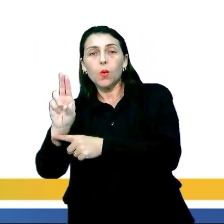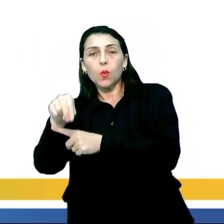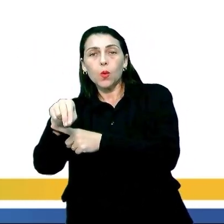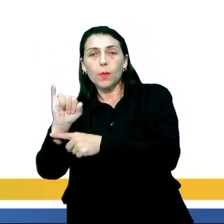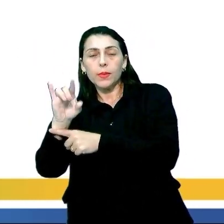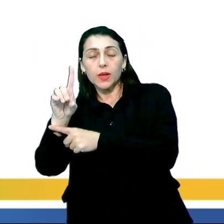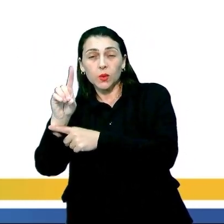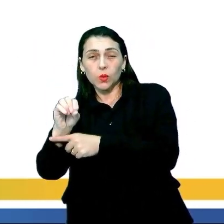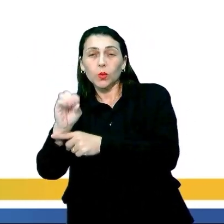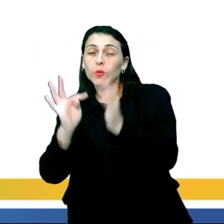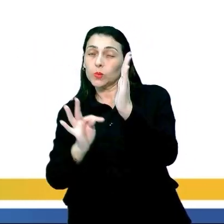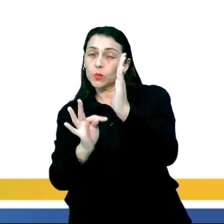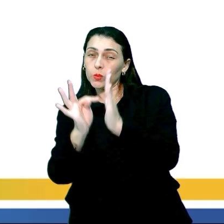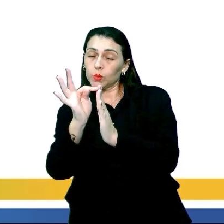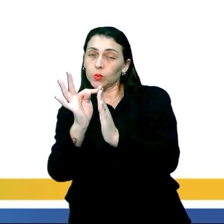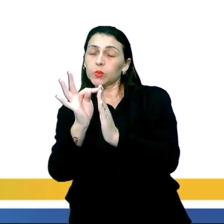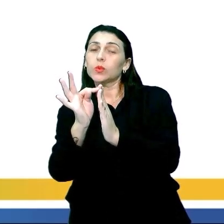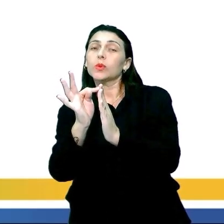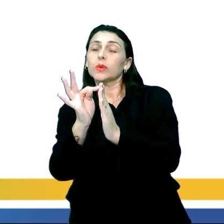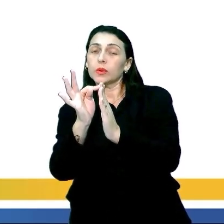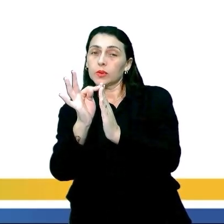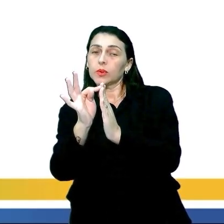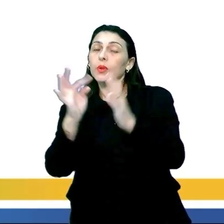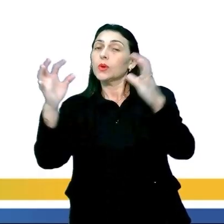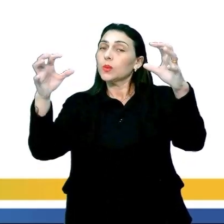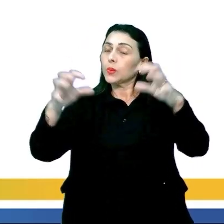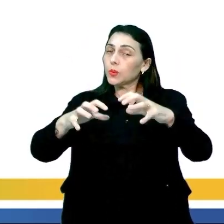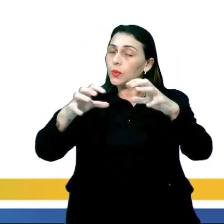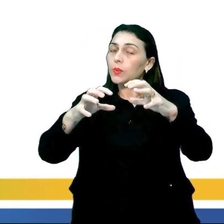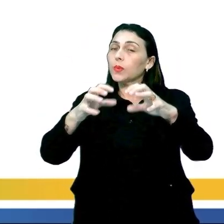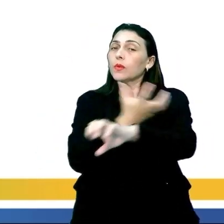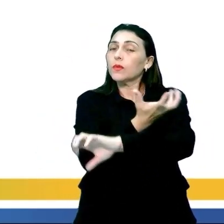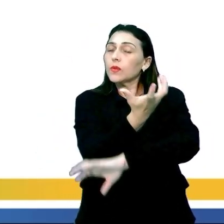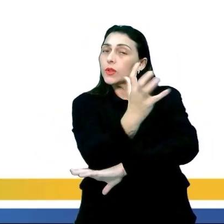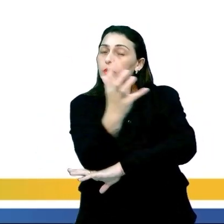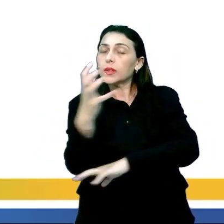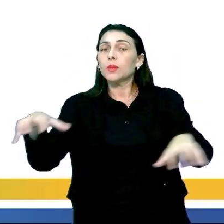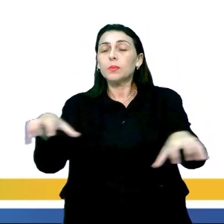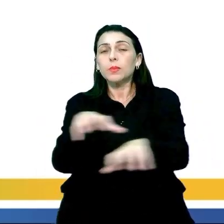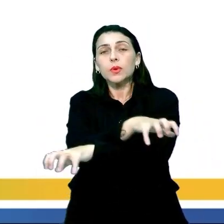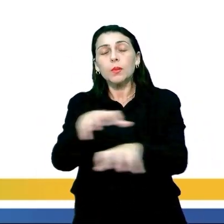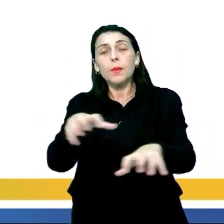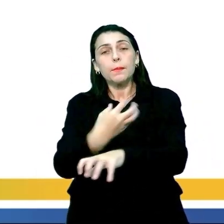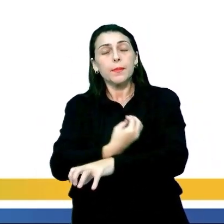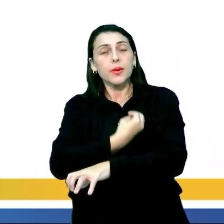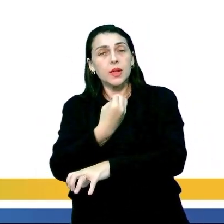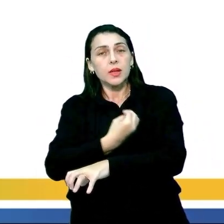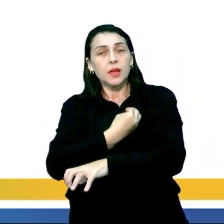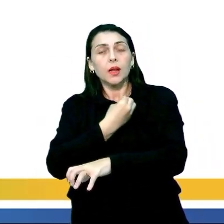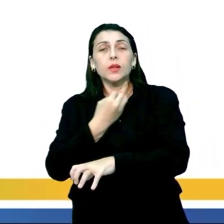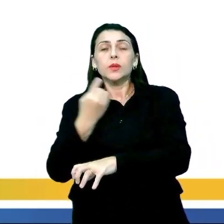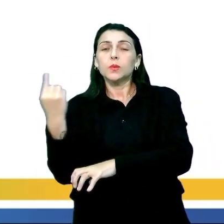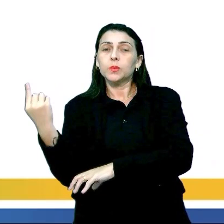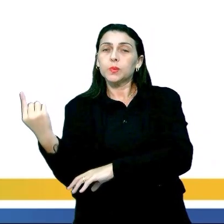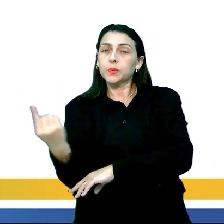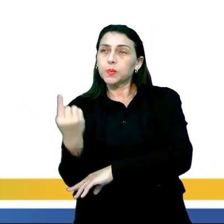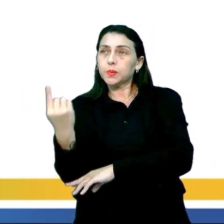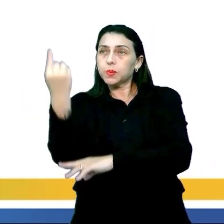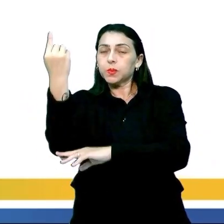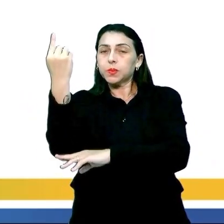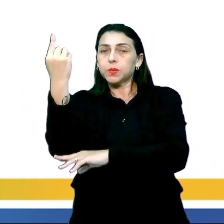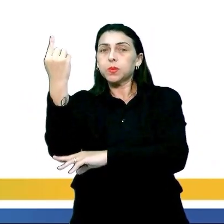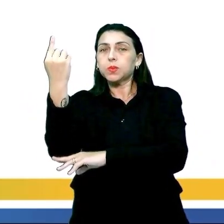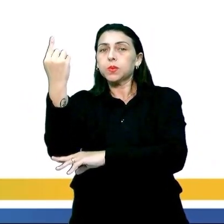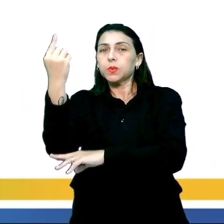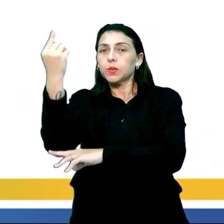altas temperaturas e índice pluviométrico. A vegetação nesse bioma é marcada pela presença de árvores de grande e médio